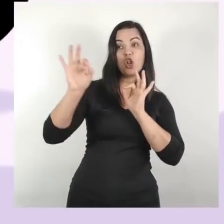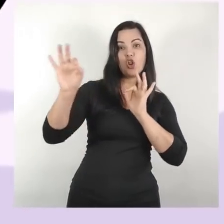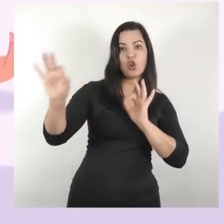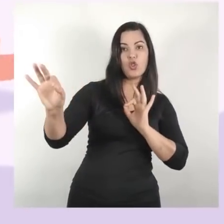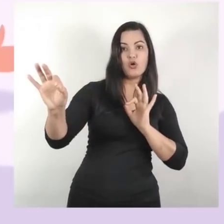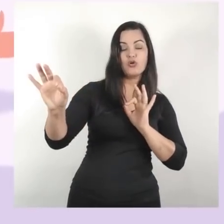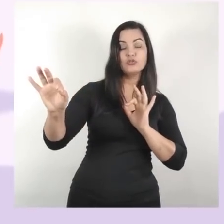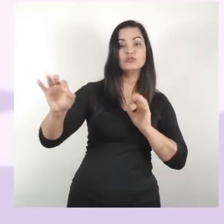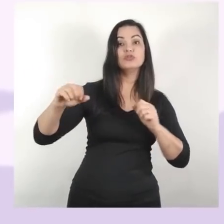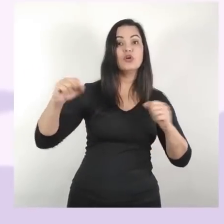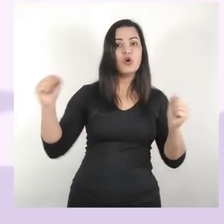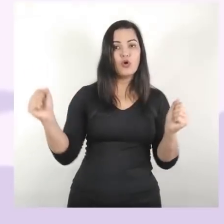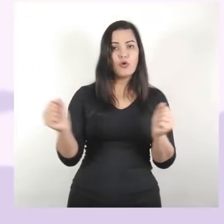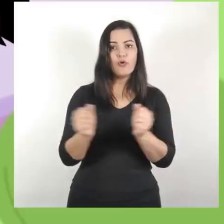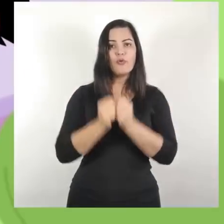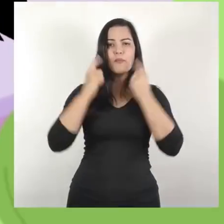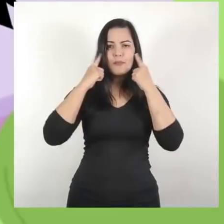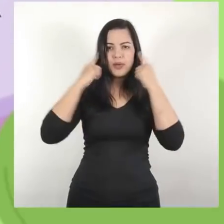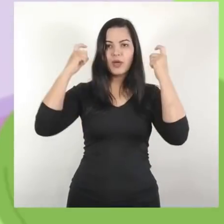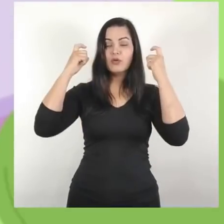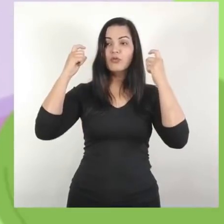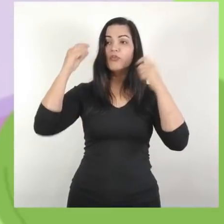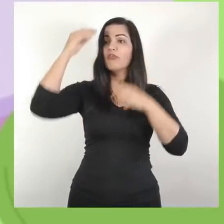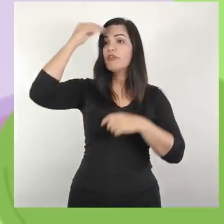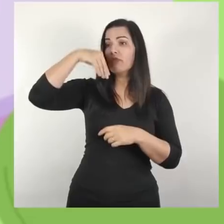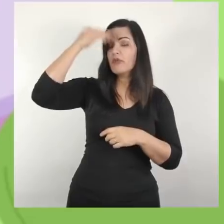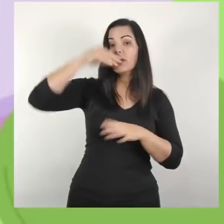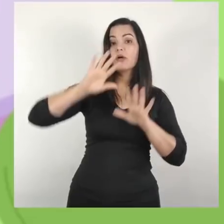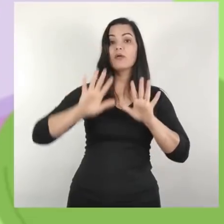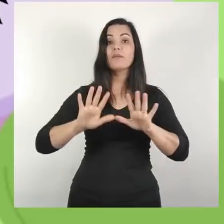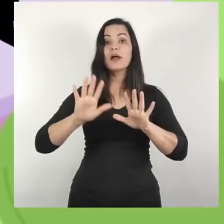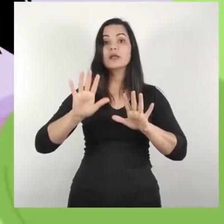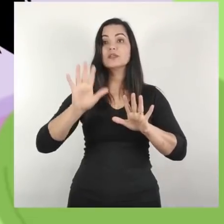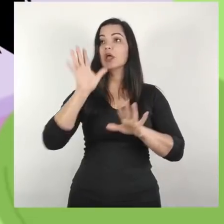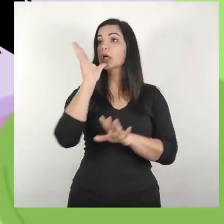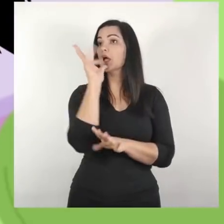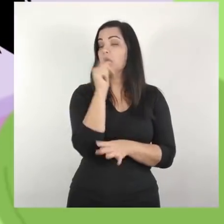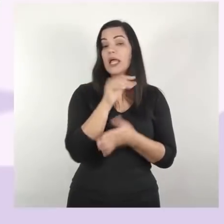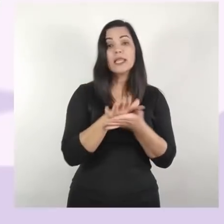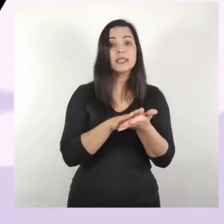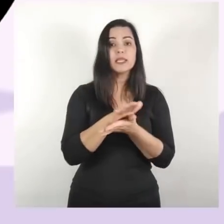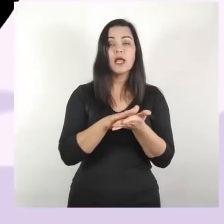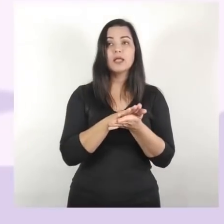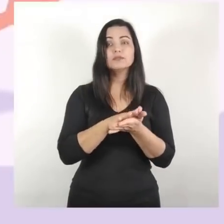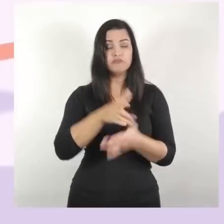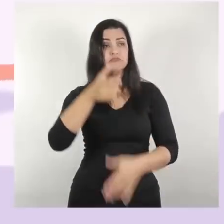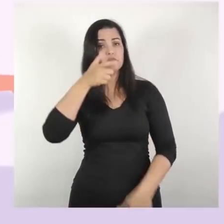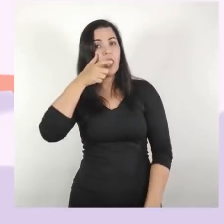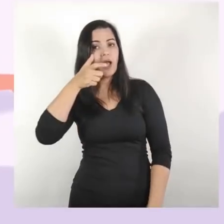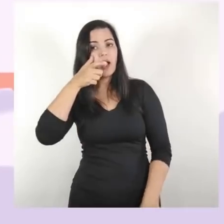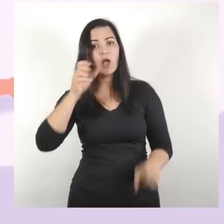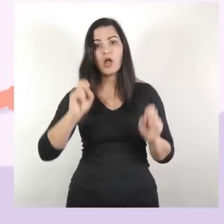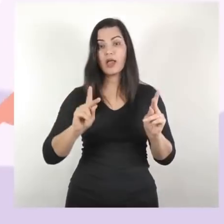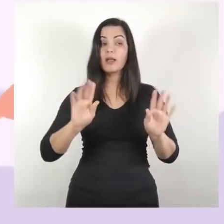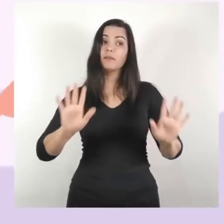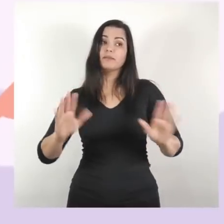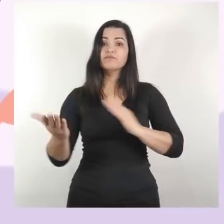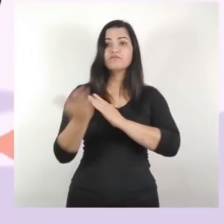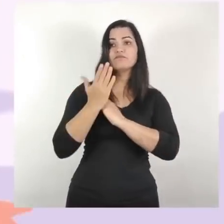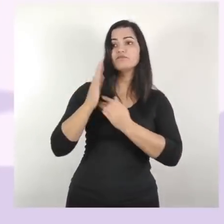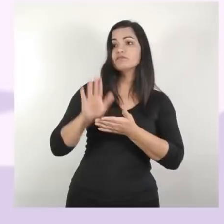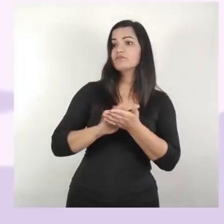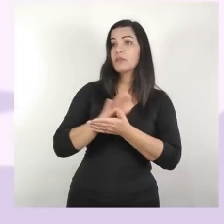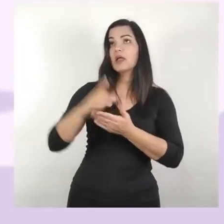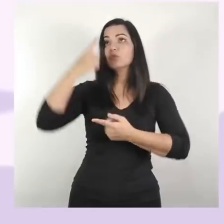longe, o som dos pratos foi ficando mais fraco, mas não demorou mais tempo pra ouvir. Muito interessante, mas isso